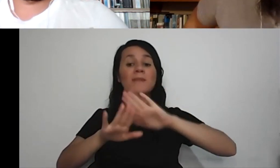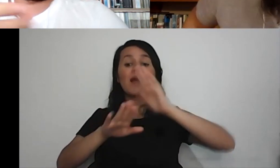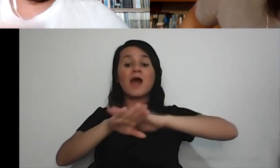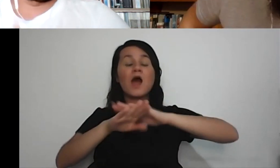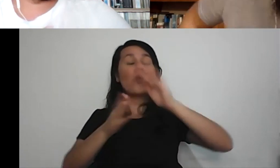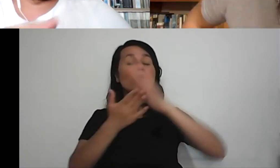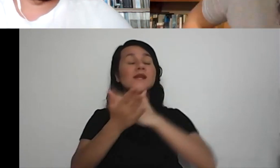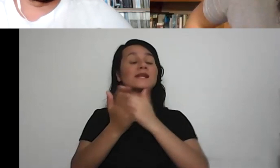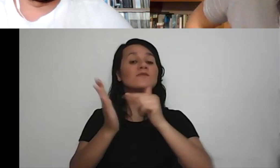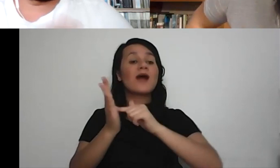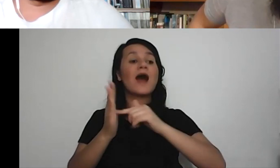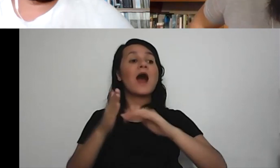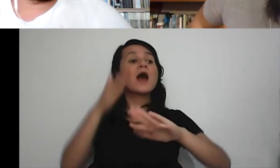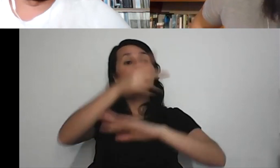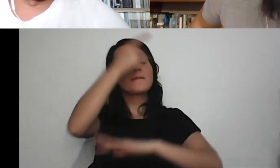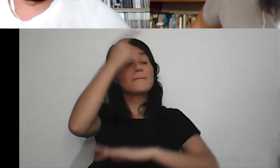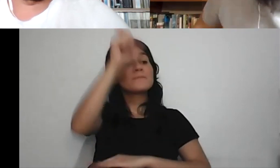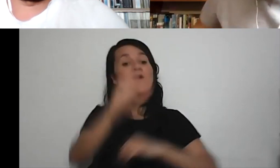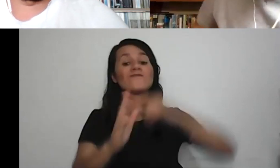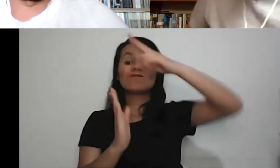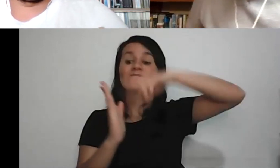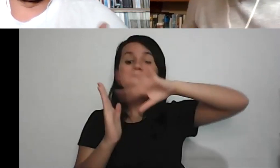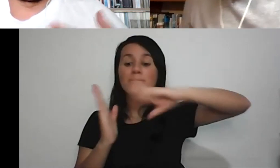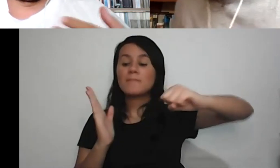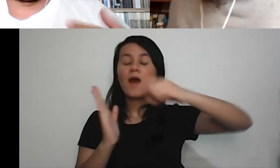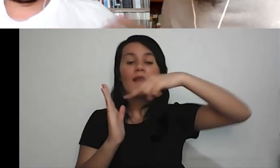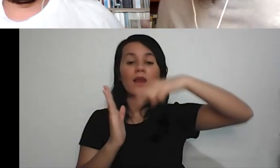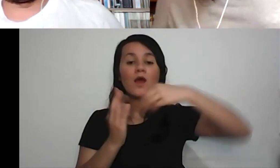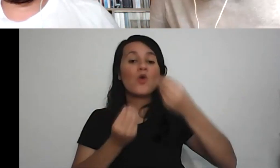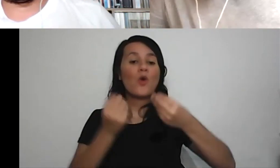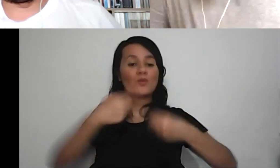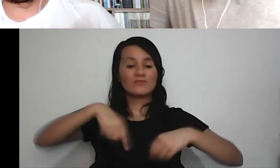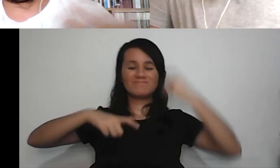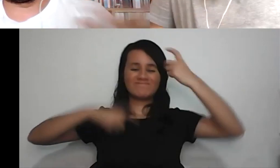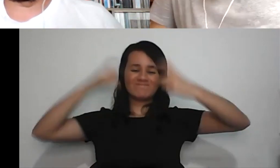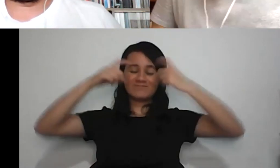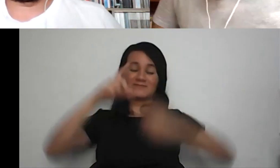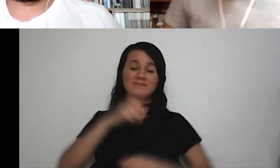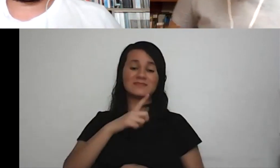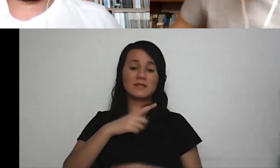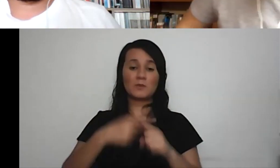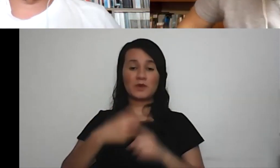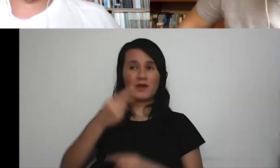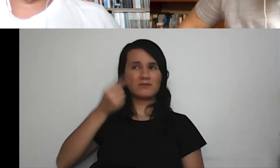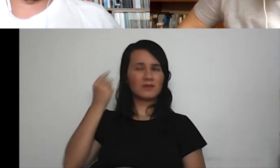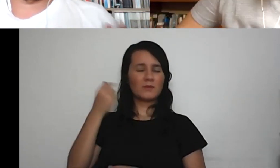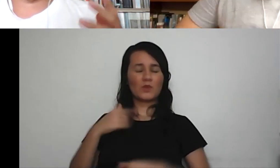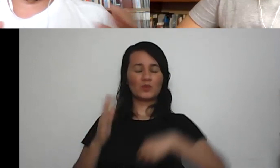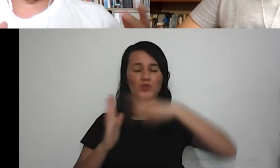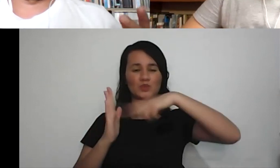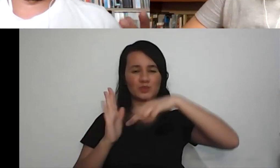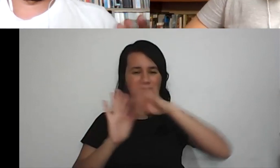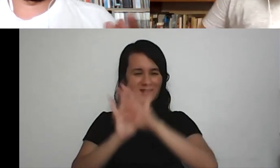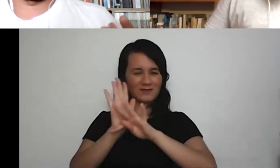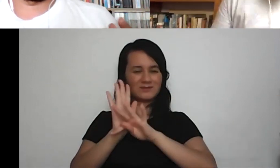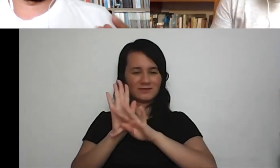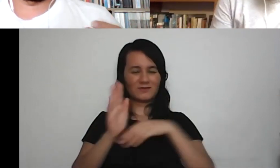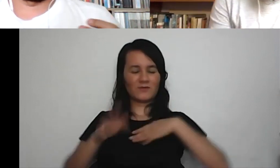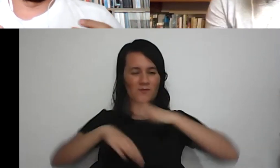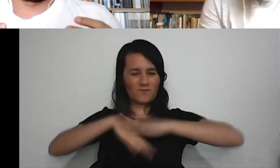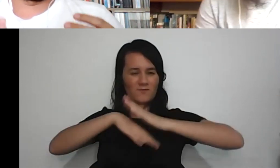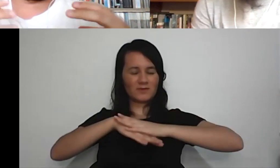ela tem, talvez seja a grande preocupação nossa, né? Porque eu fiz um texto um tempo atrás que apontava para isso e falava, né, que